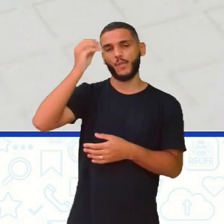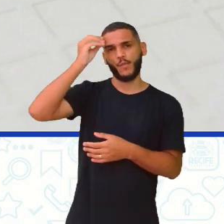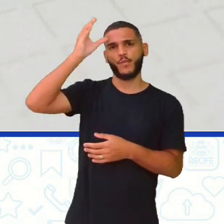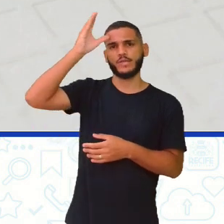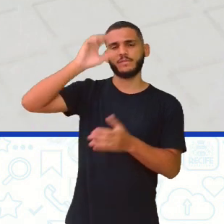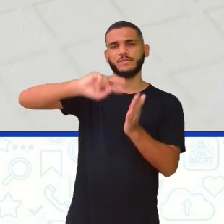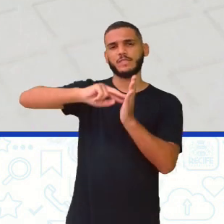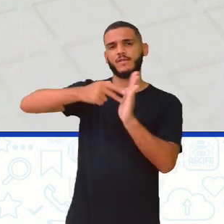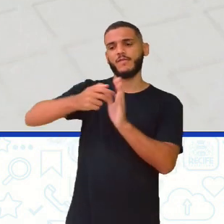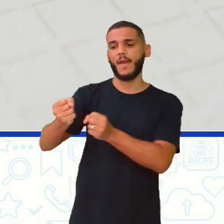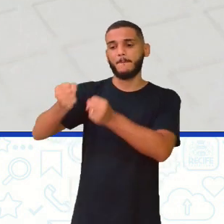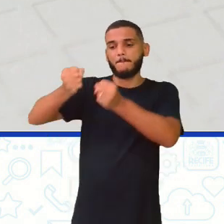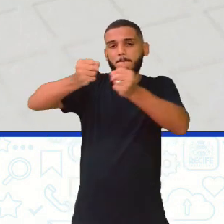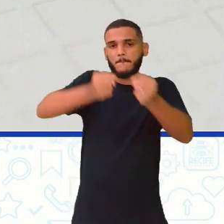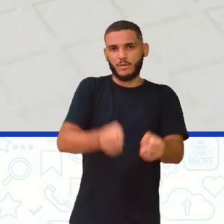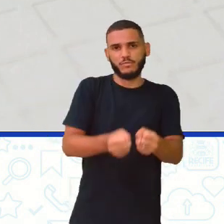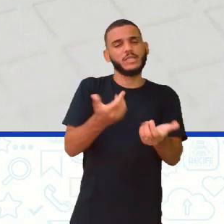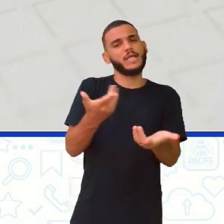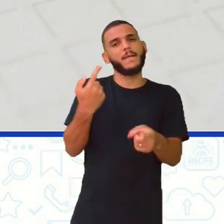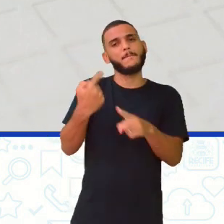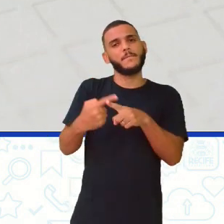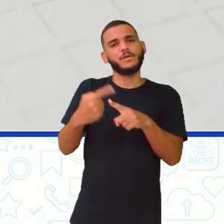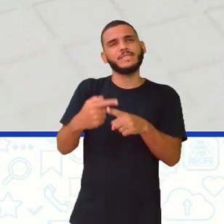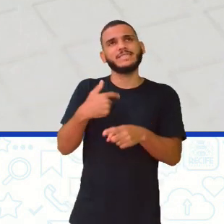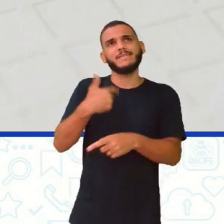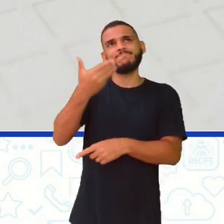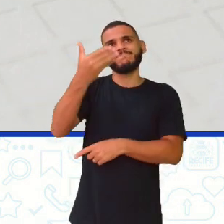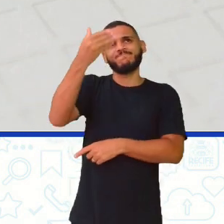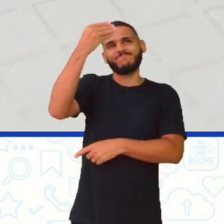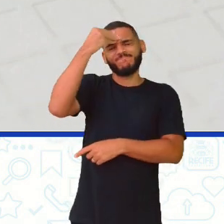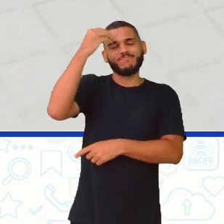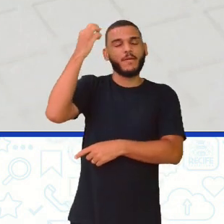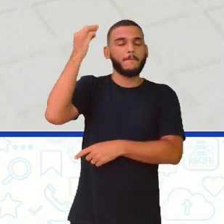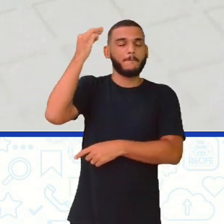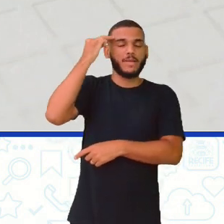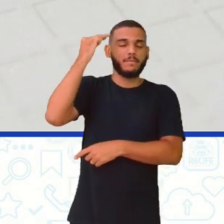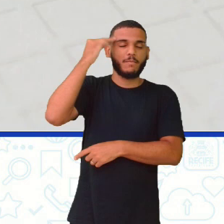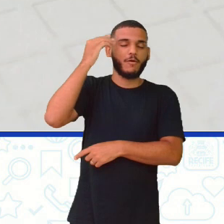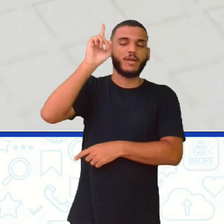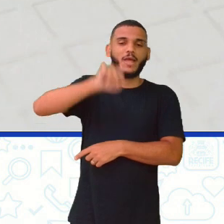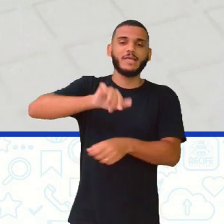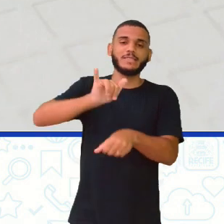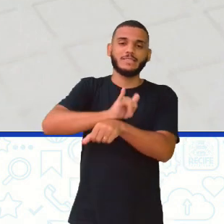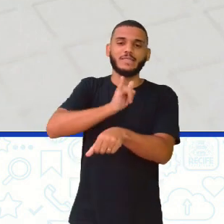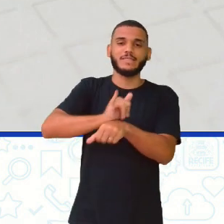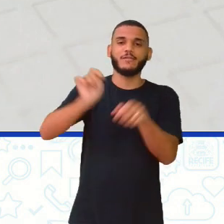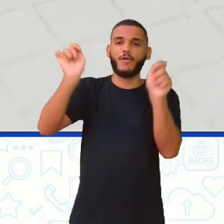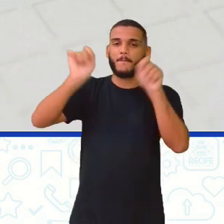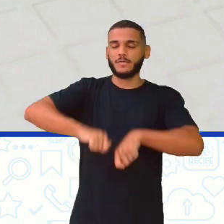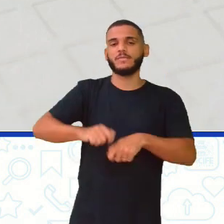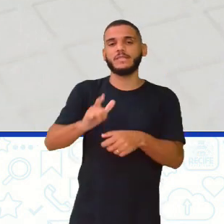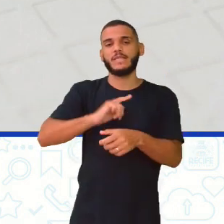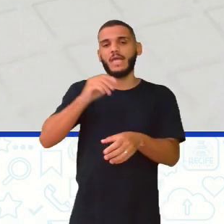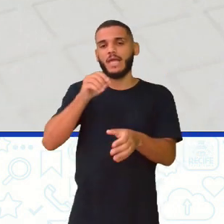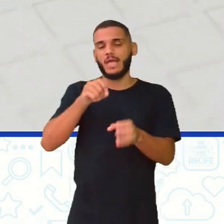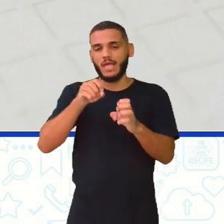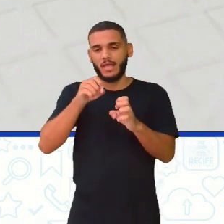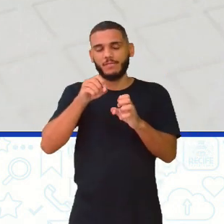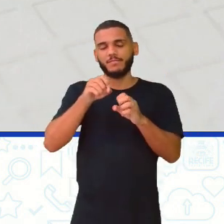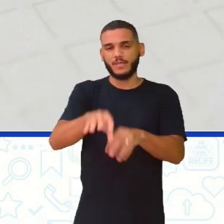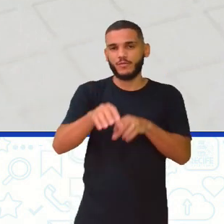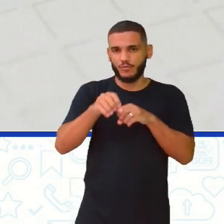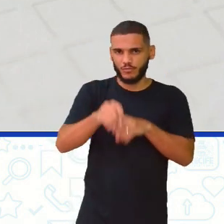escrita é poder, é que a escrita, além de uma fixação de memória, é também uma ferramenta de poder. A educação foi um dos